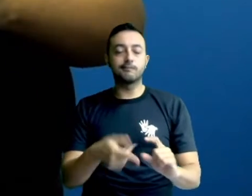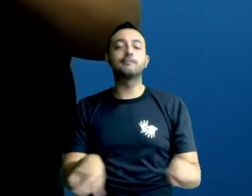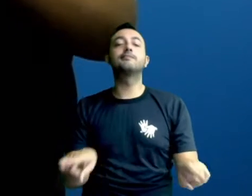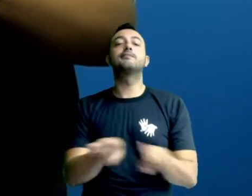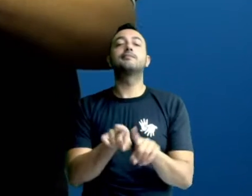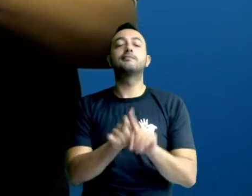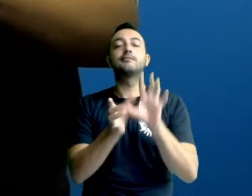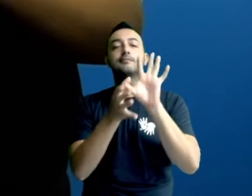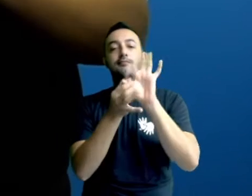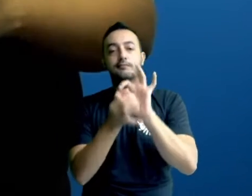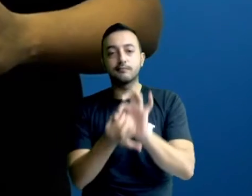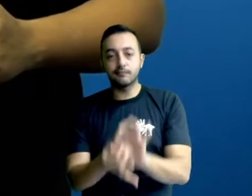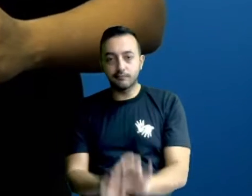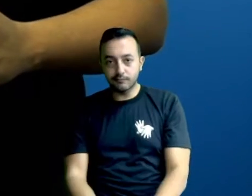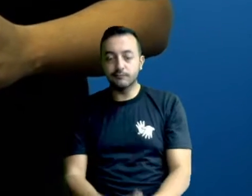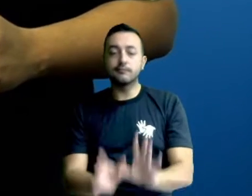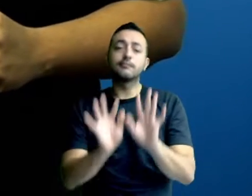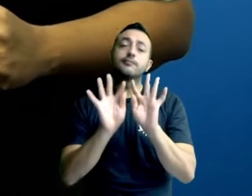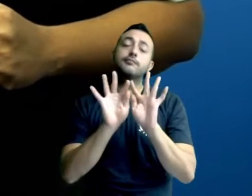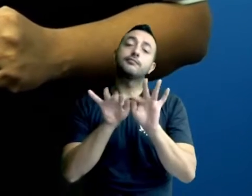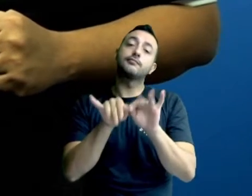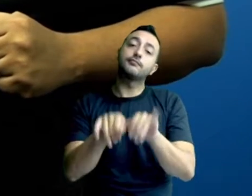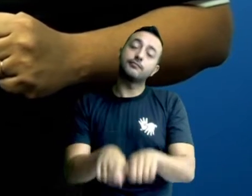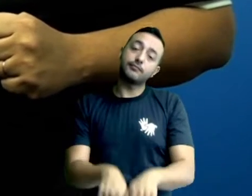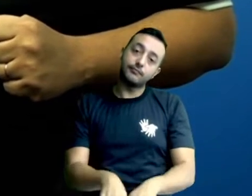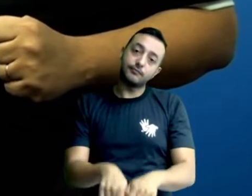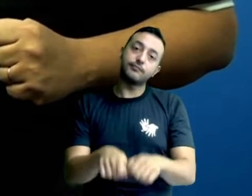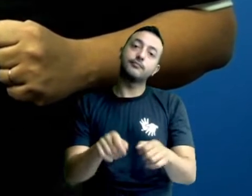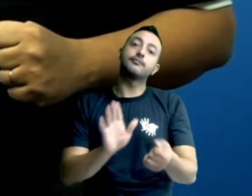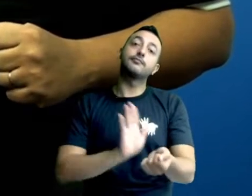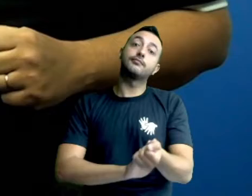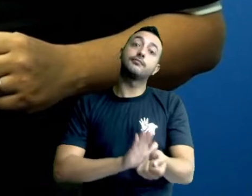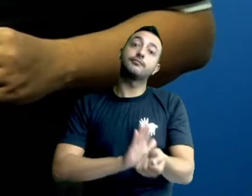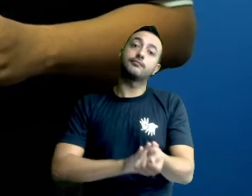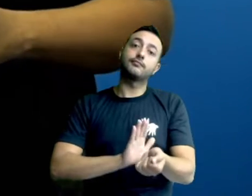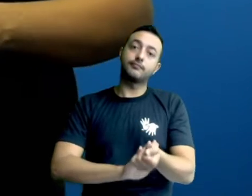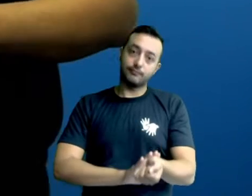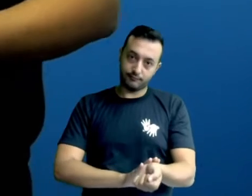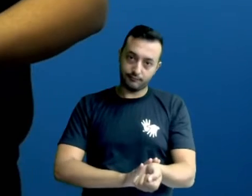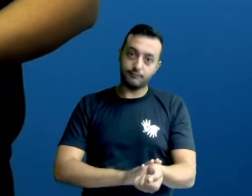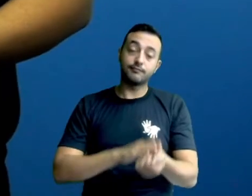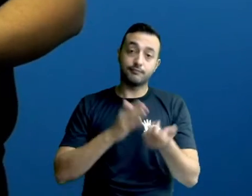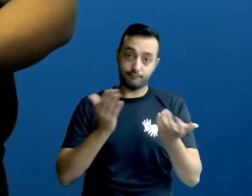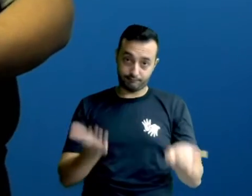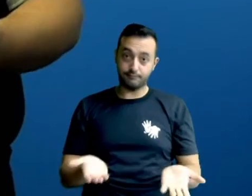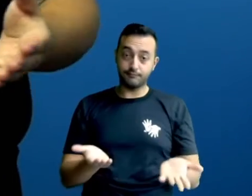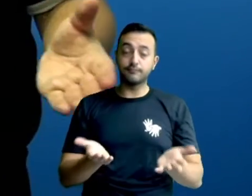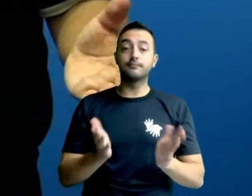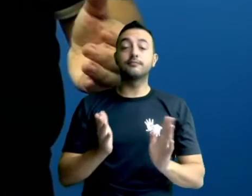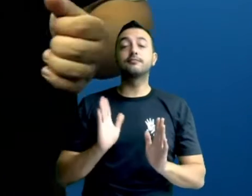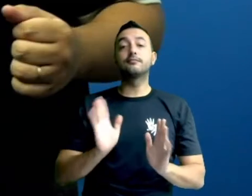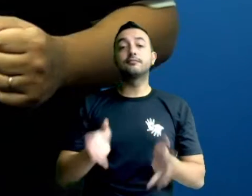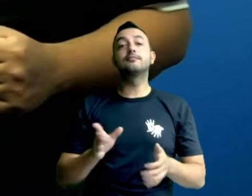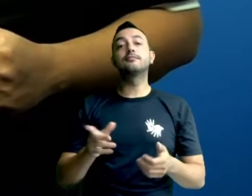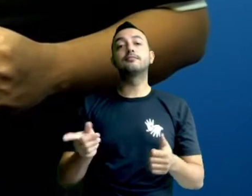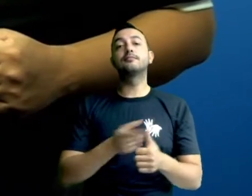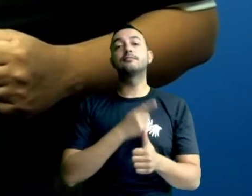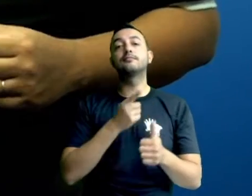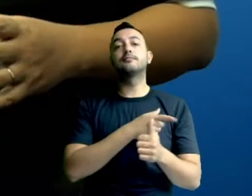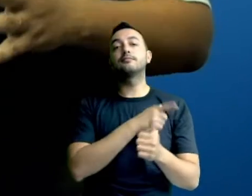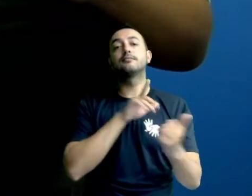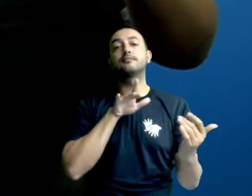e finalizamos com o ritmo, tá bom? Ou seja, tivemos o nosso primeiro